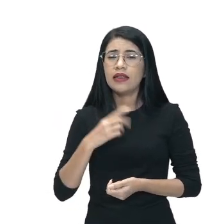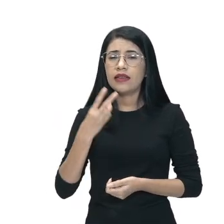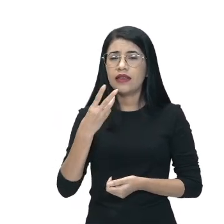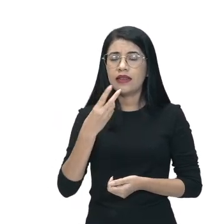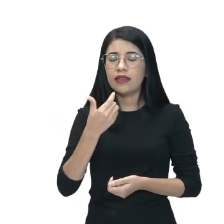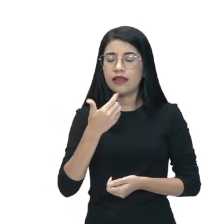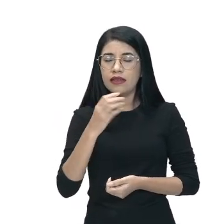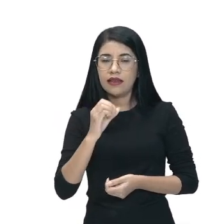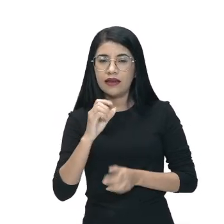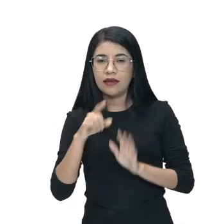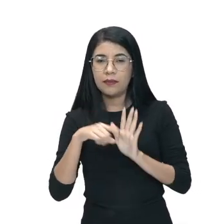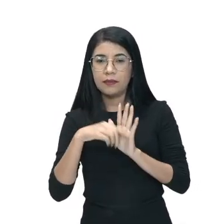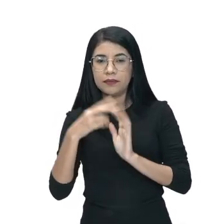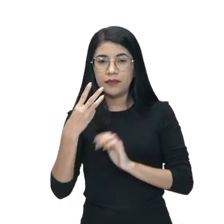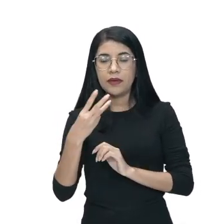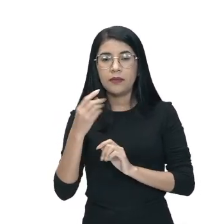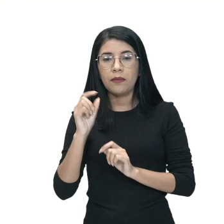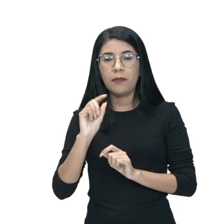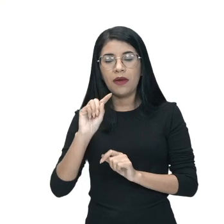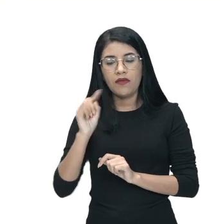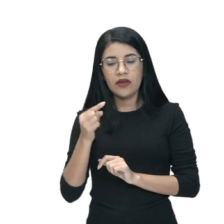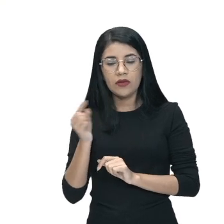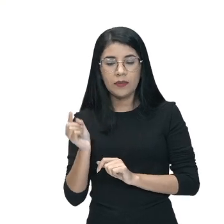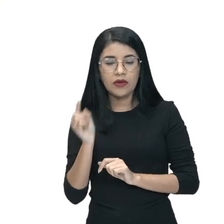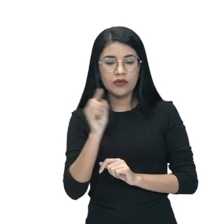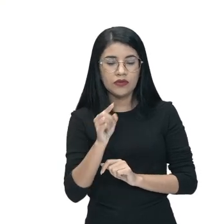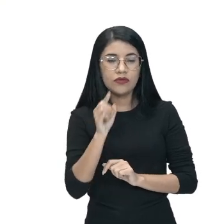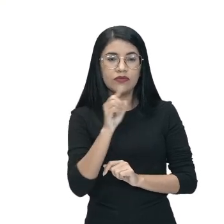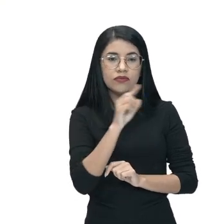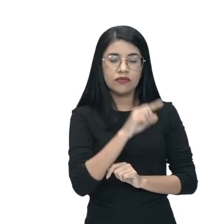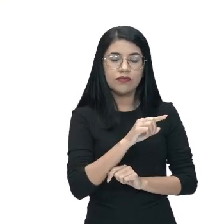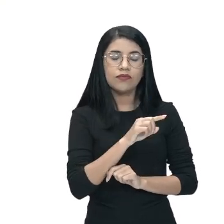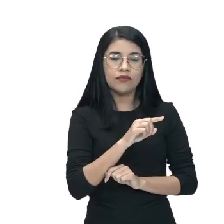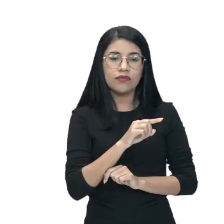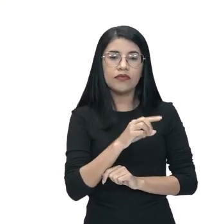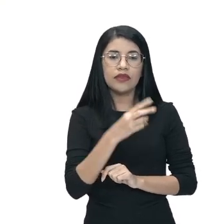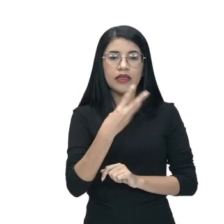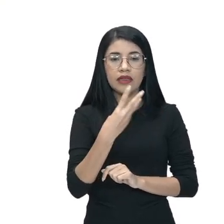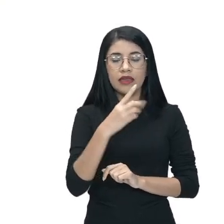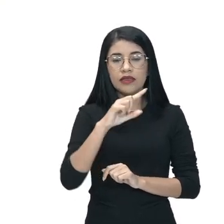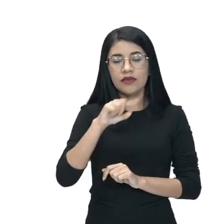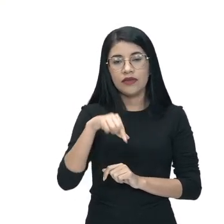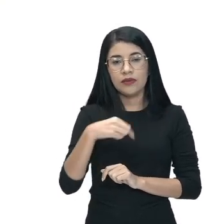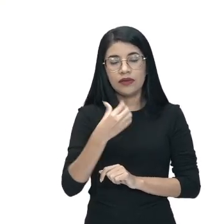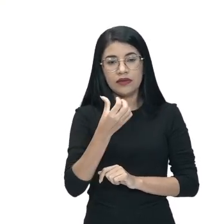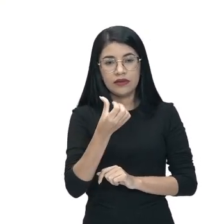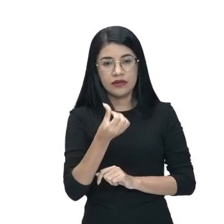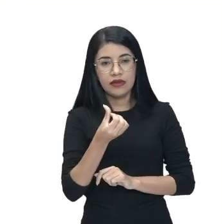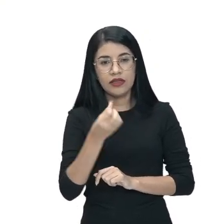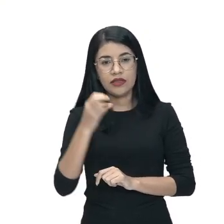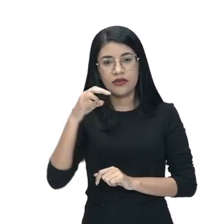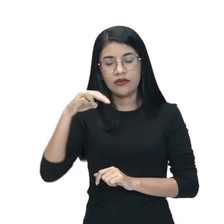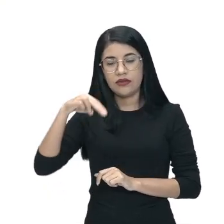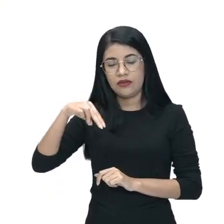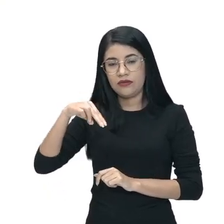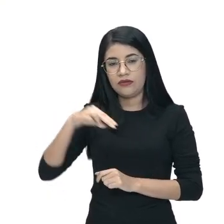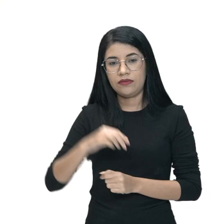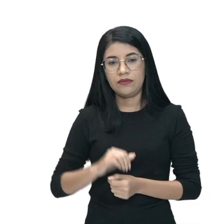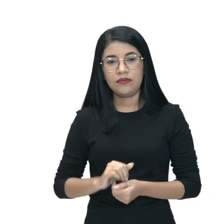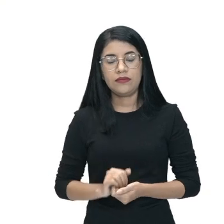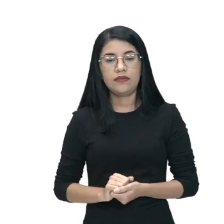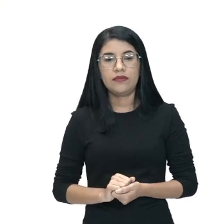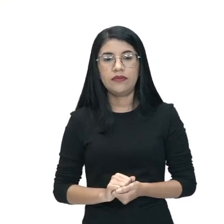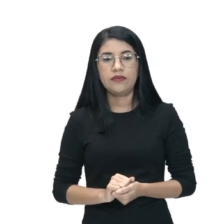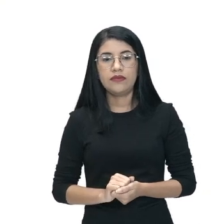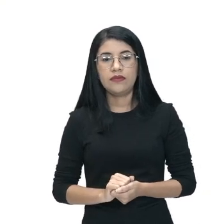posso andar com a vírgula 3 casas aqui para a esquerda. O resultado é 3,6 newtons. Como é